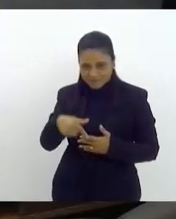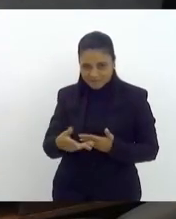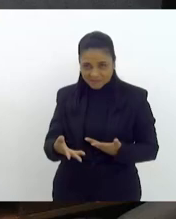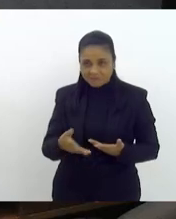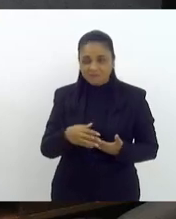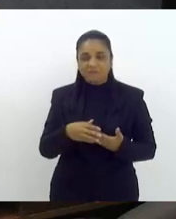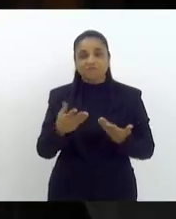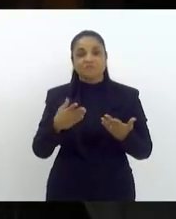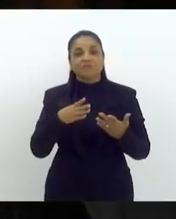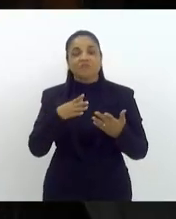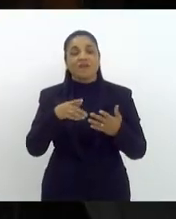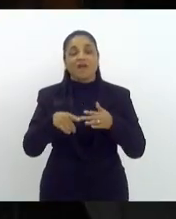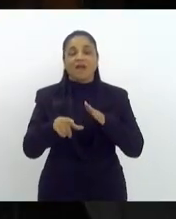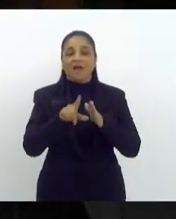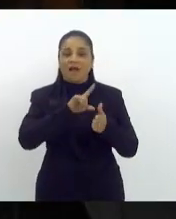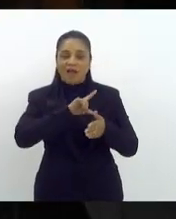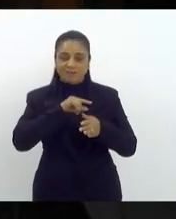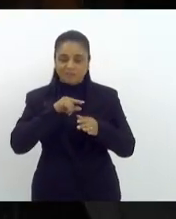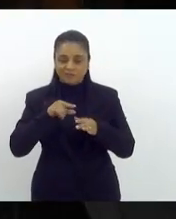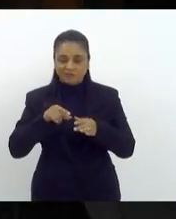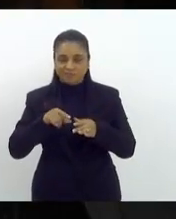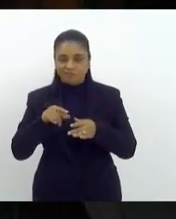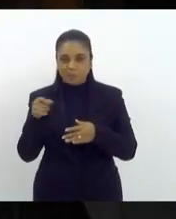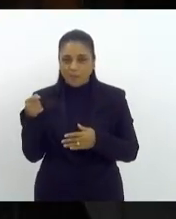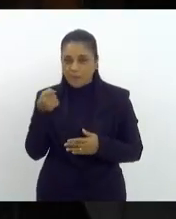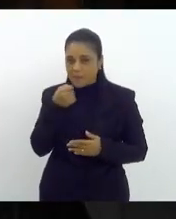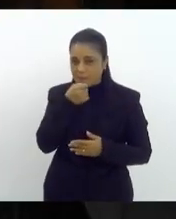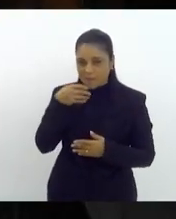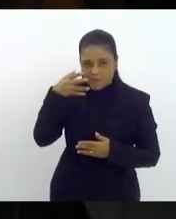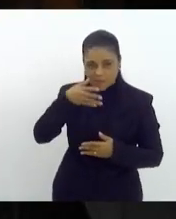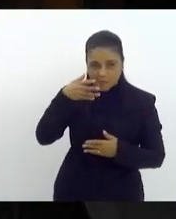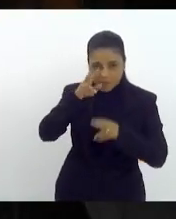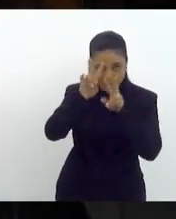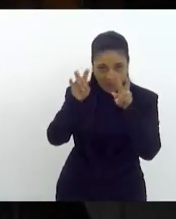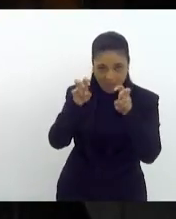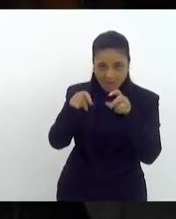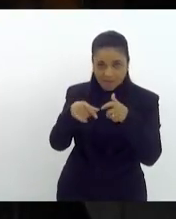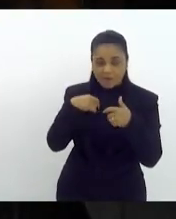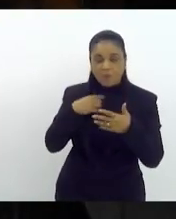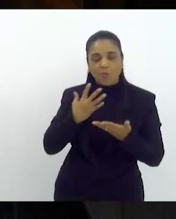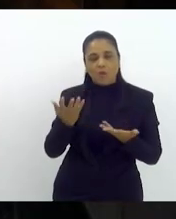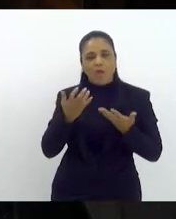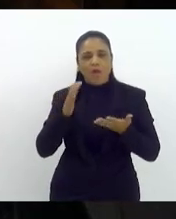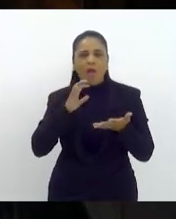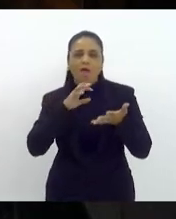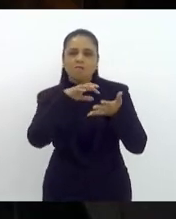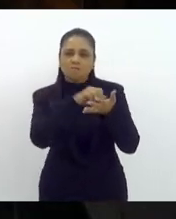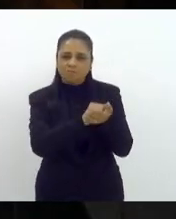de entrar no assunto que eu vou que me trouxe a Tribuna eu quero registrar